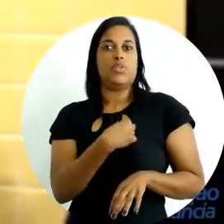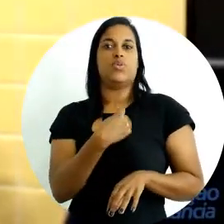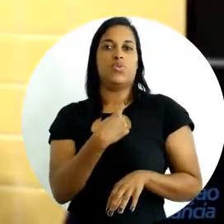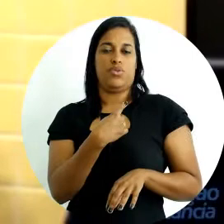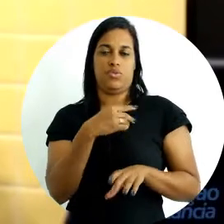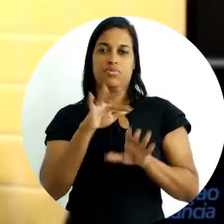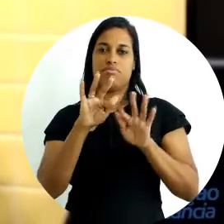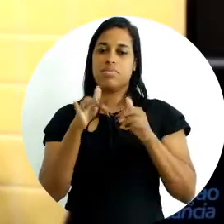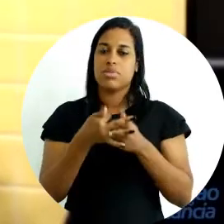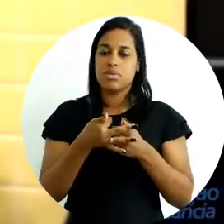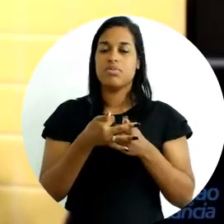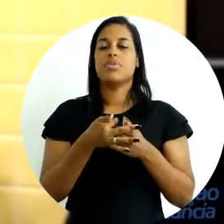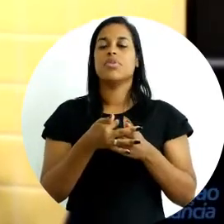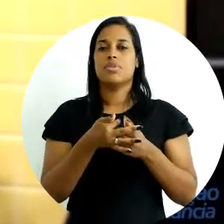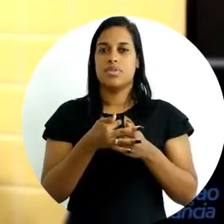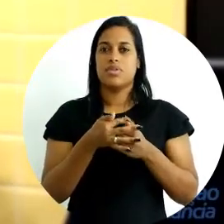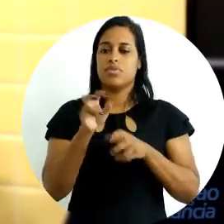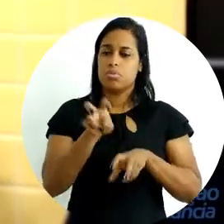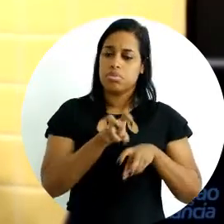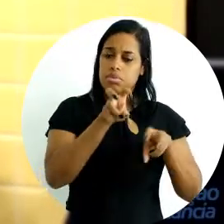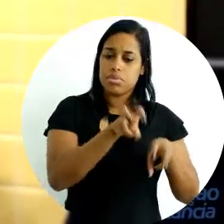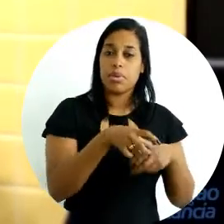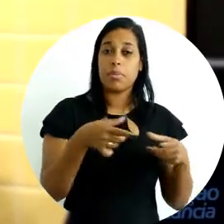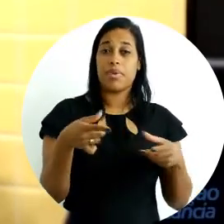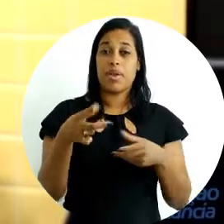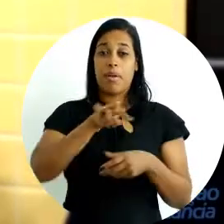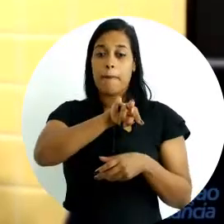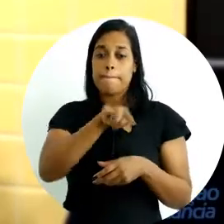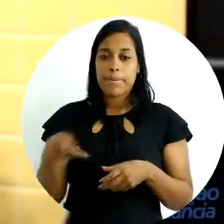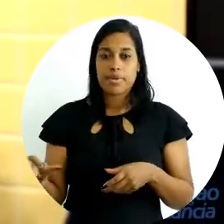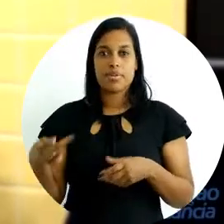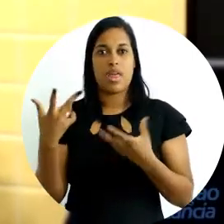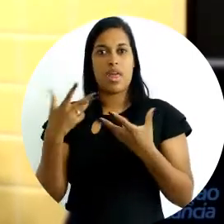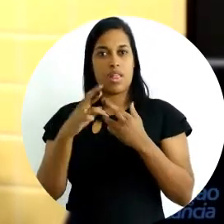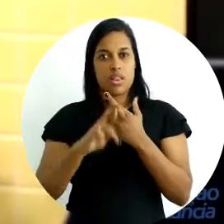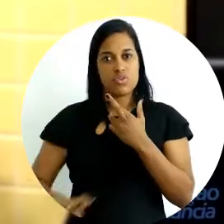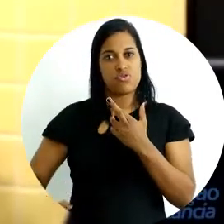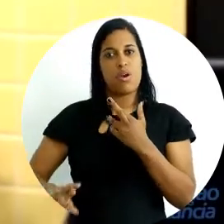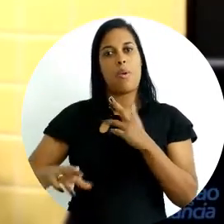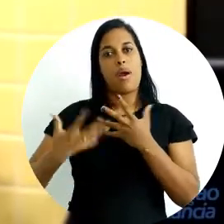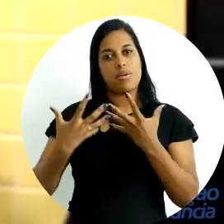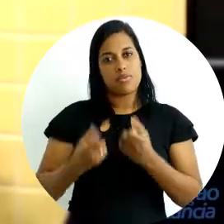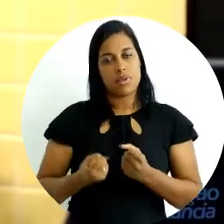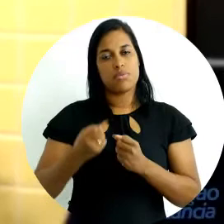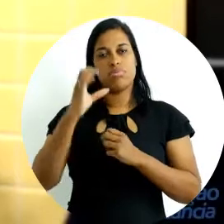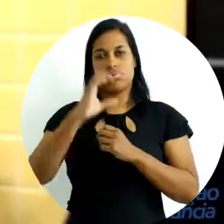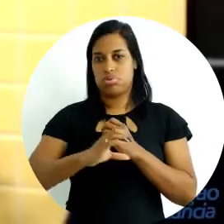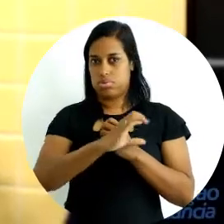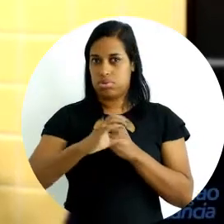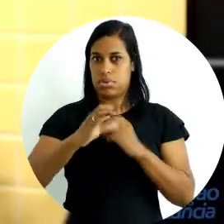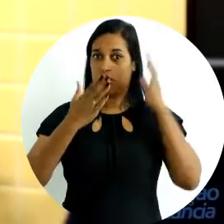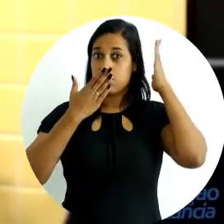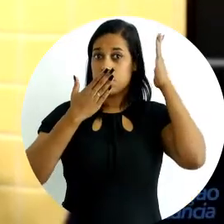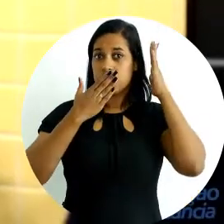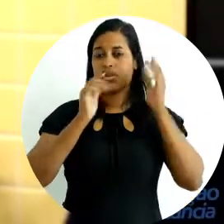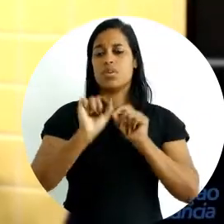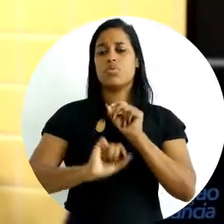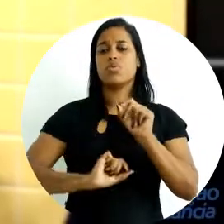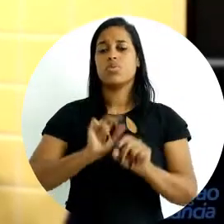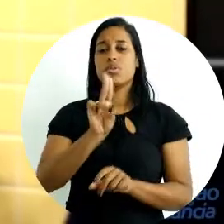dos colonos. Para poder converter os indígenas, os